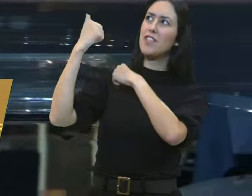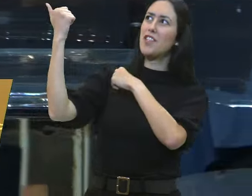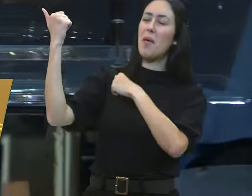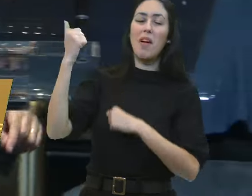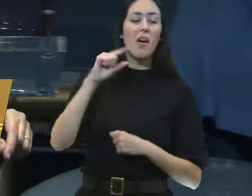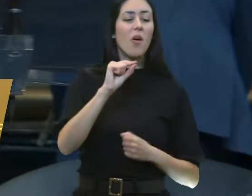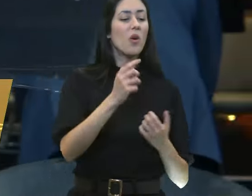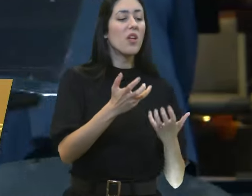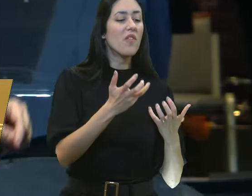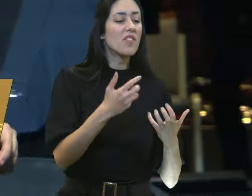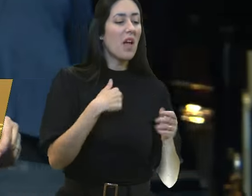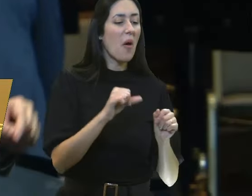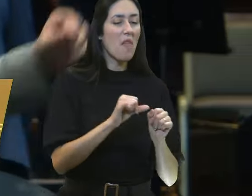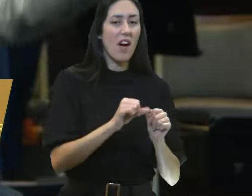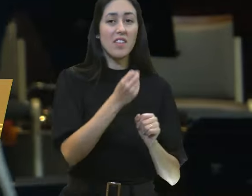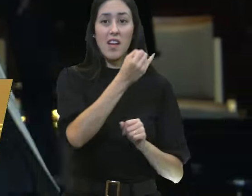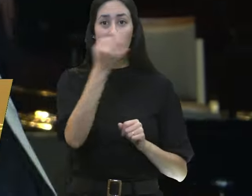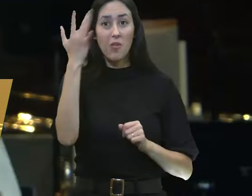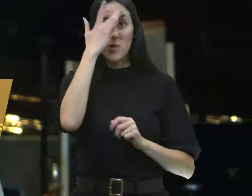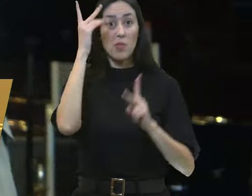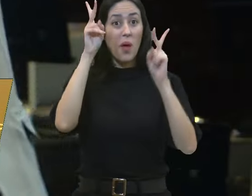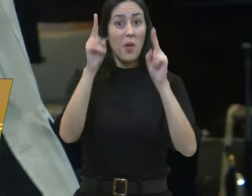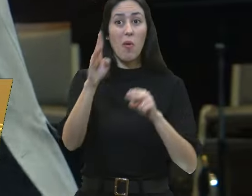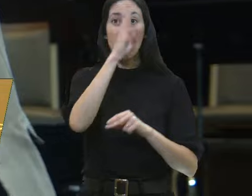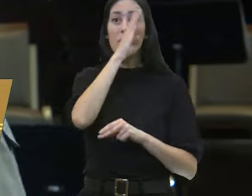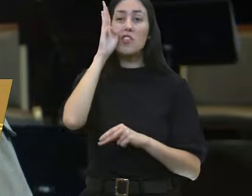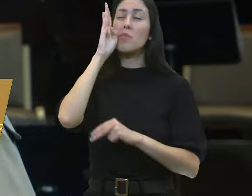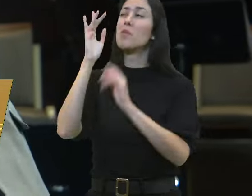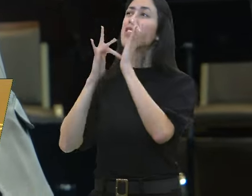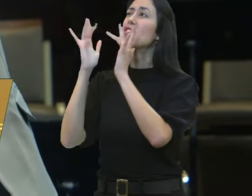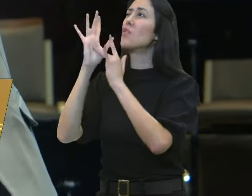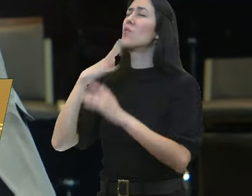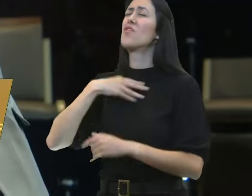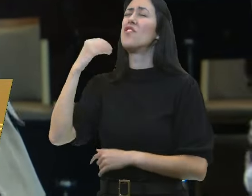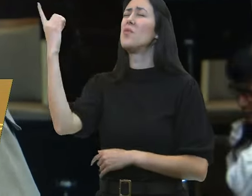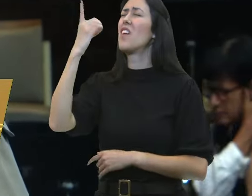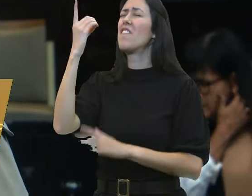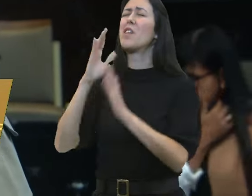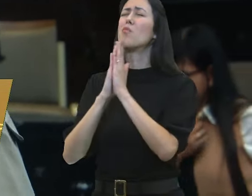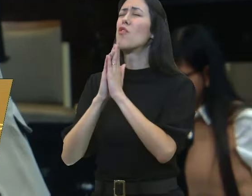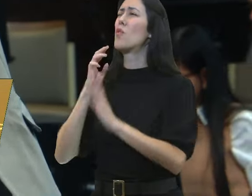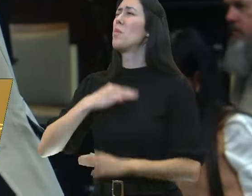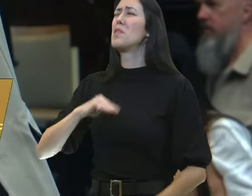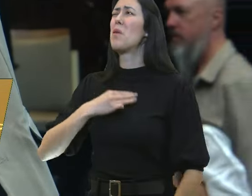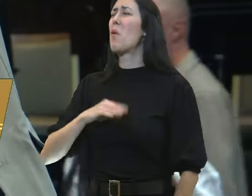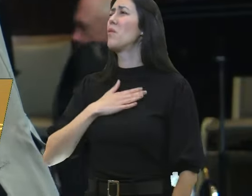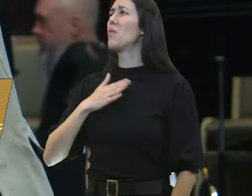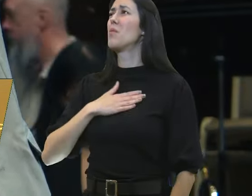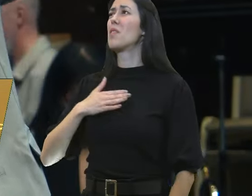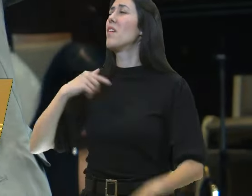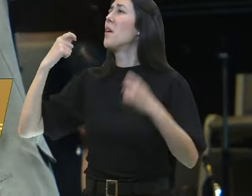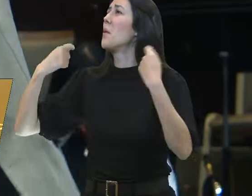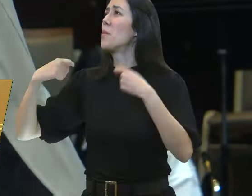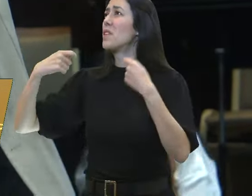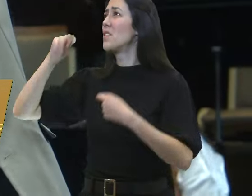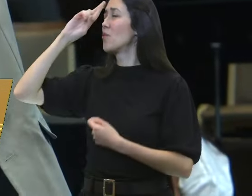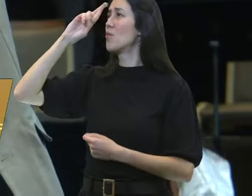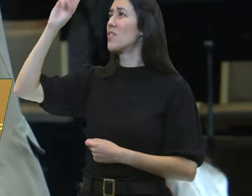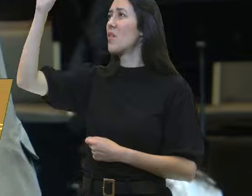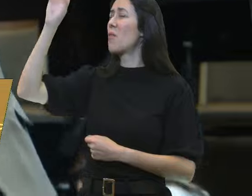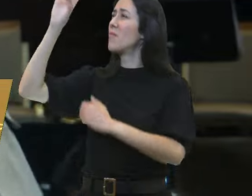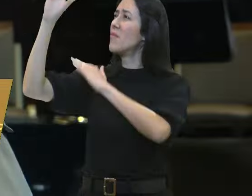são pessoas que estão como Bartimeu dizendo: Jesus, filho de Davi, tem misericórdia de mim, eu preciso, o Senhor é a